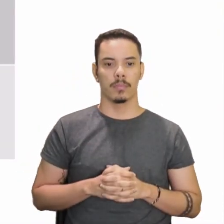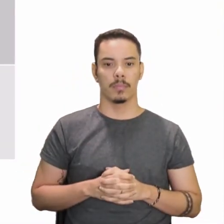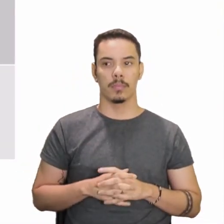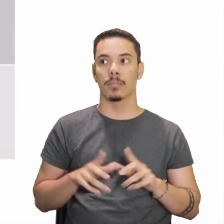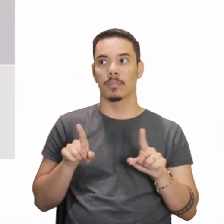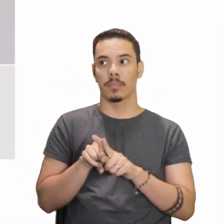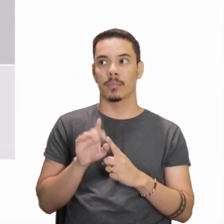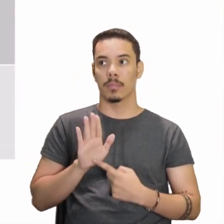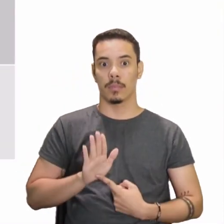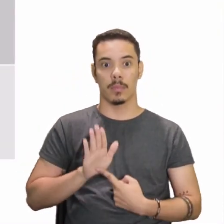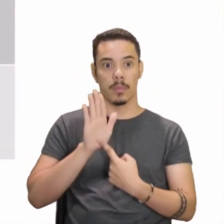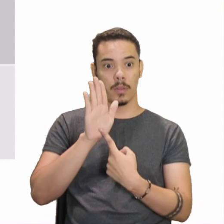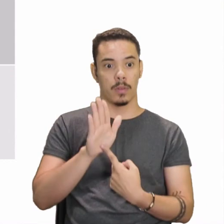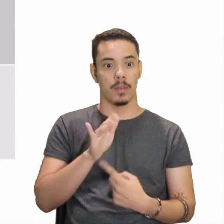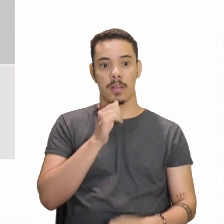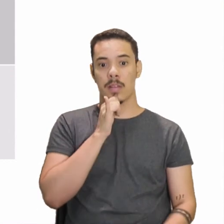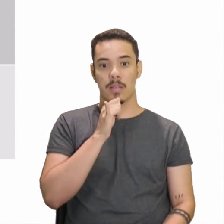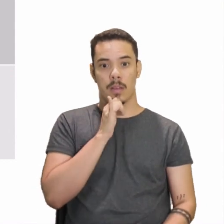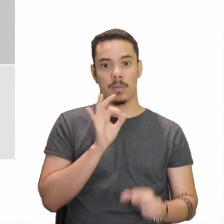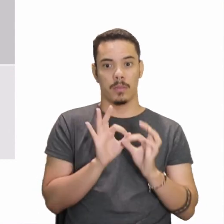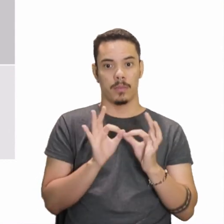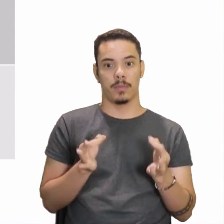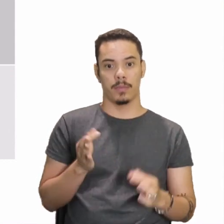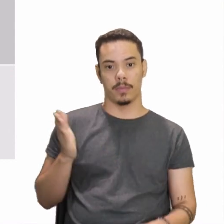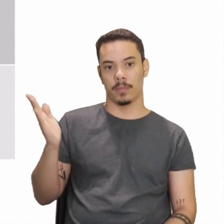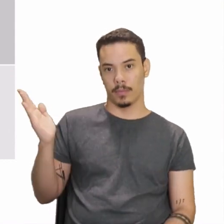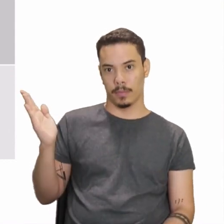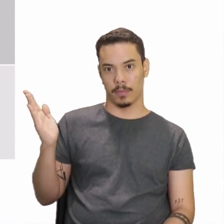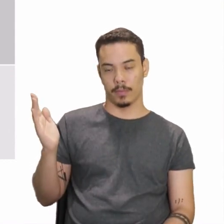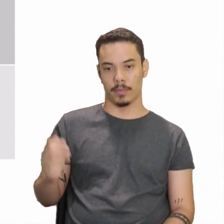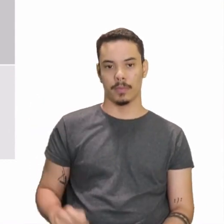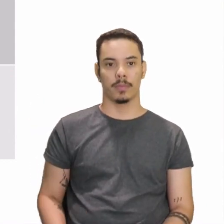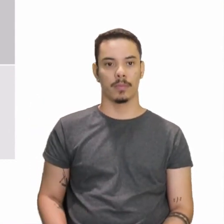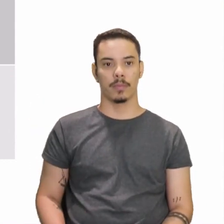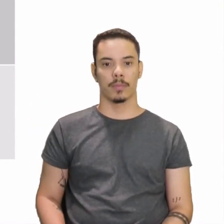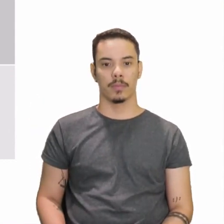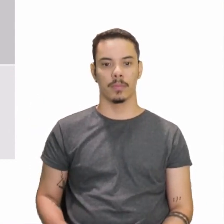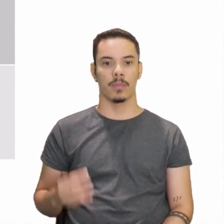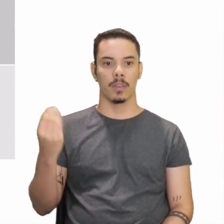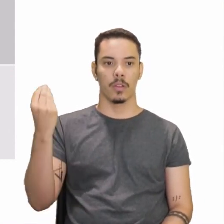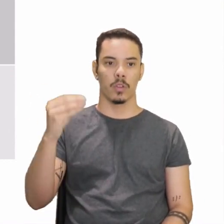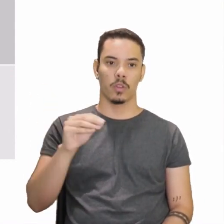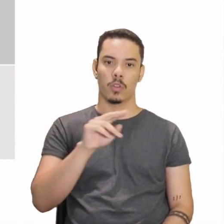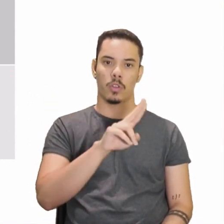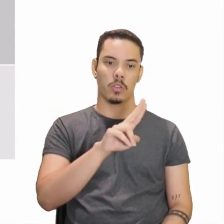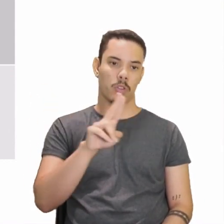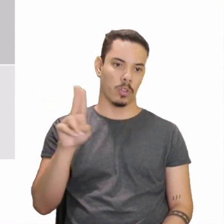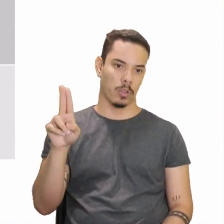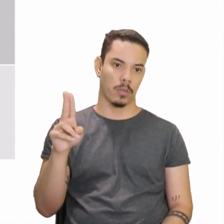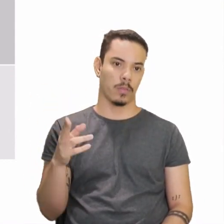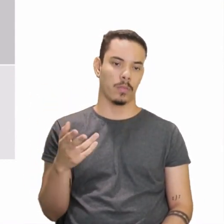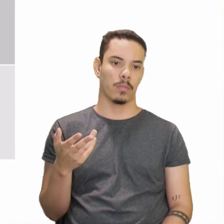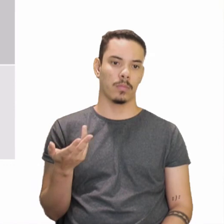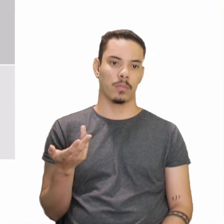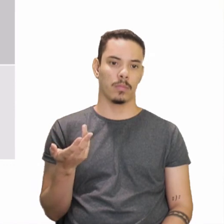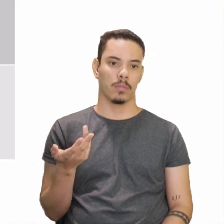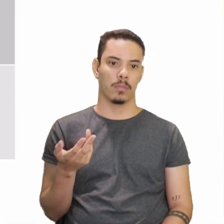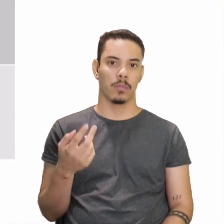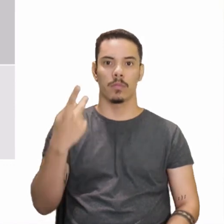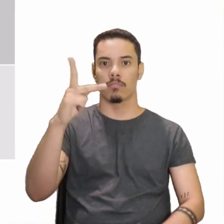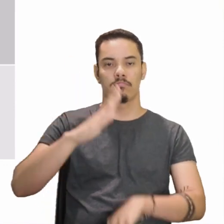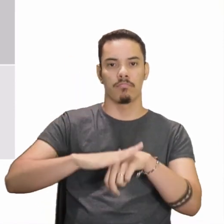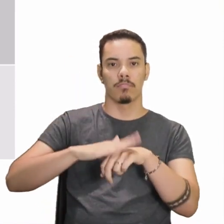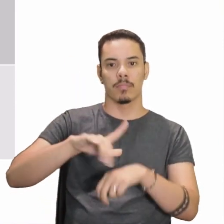para você um pequeno exemplo, tá certo? Aí você vai dar um nome para o seu dicionário. Eu coloquei aqui, dicionário de origem